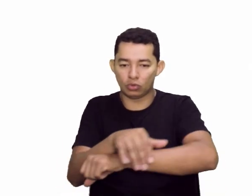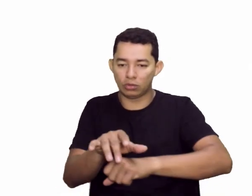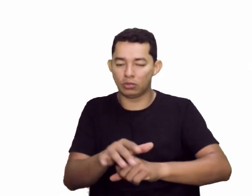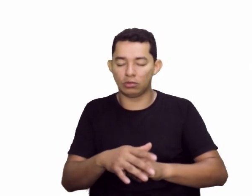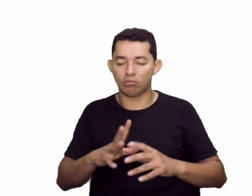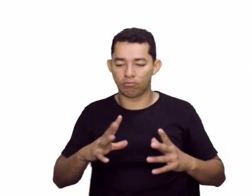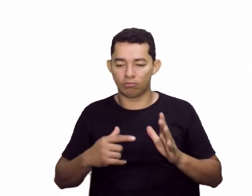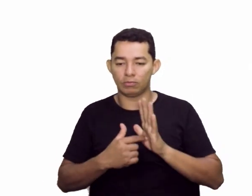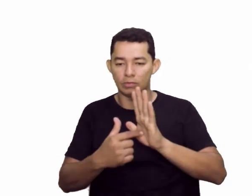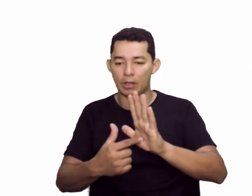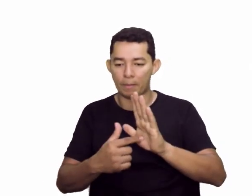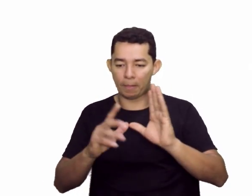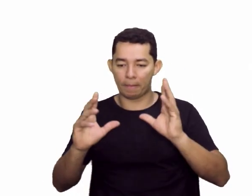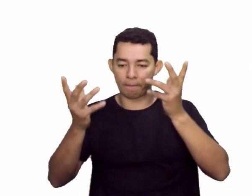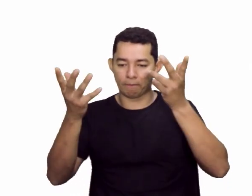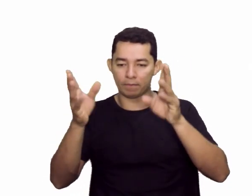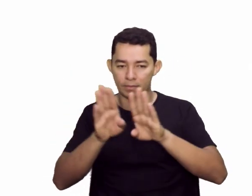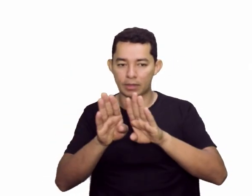tá?